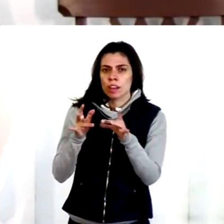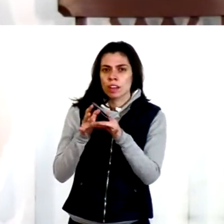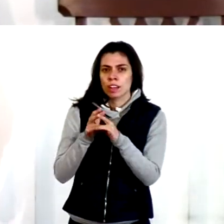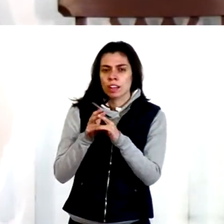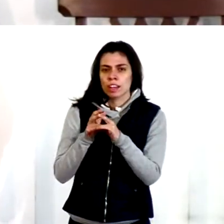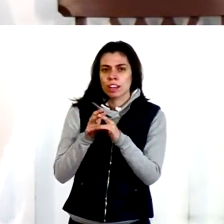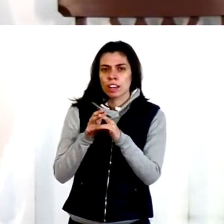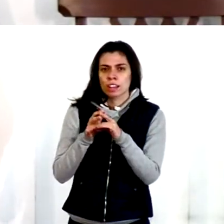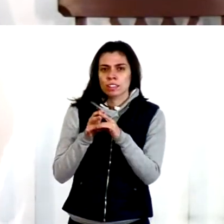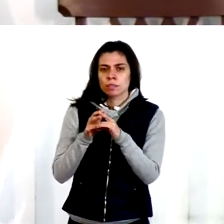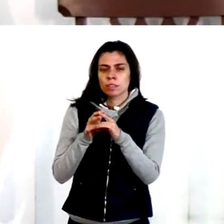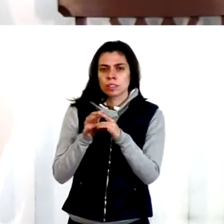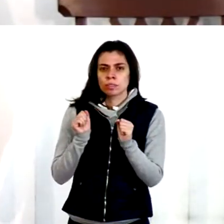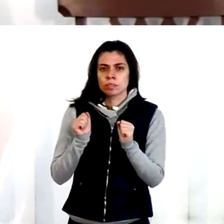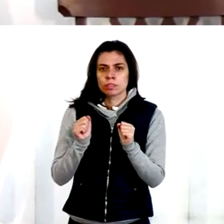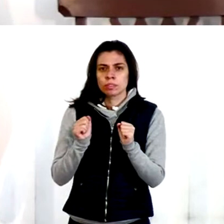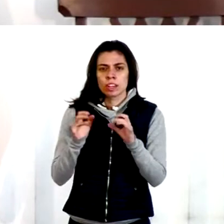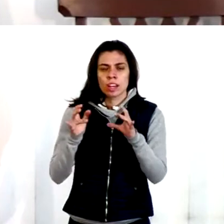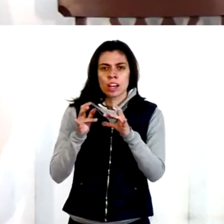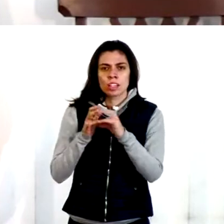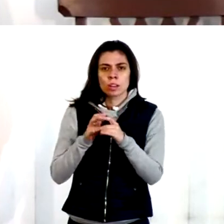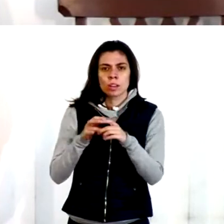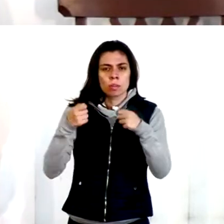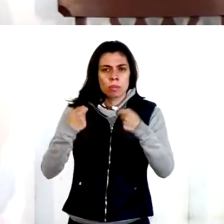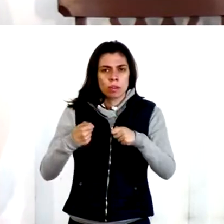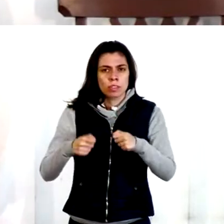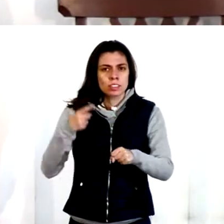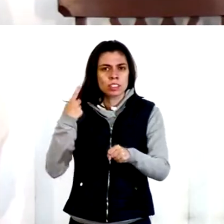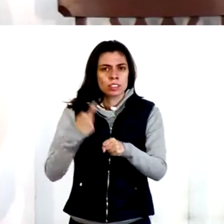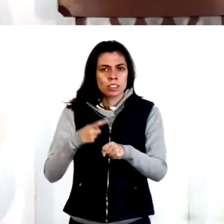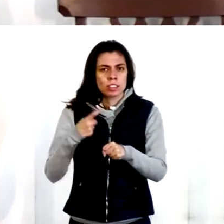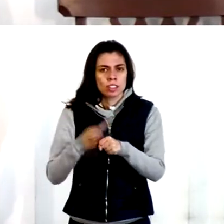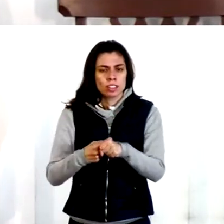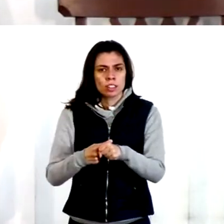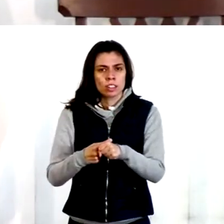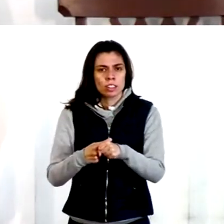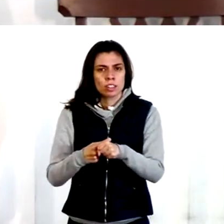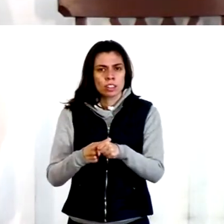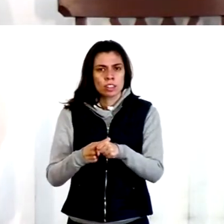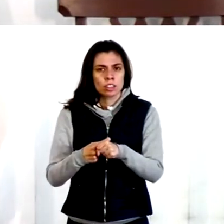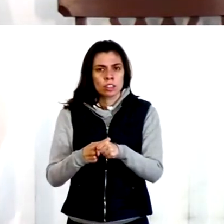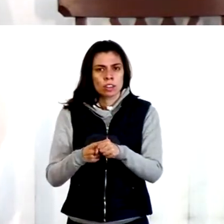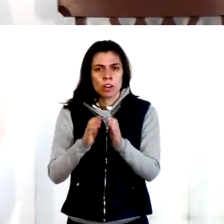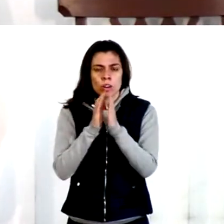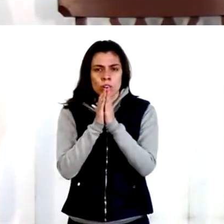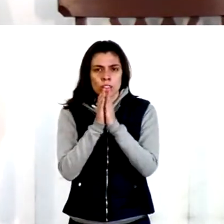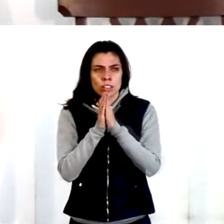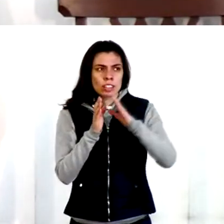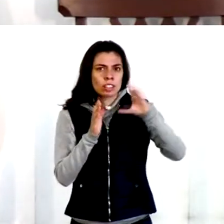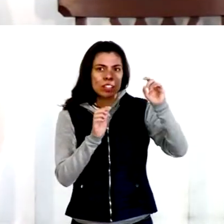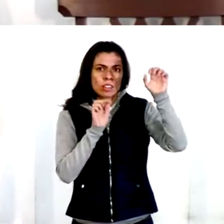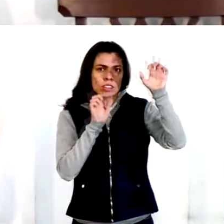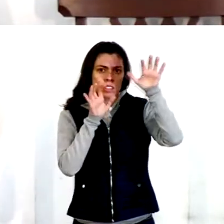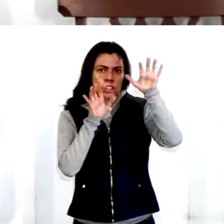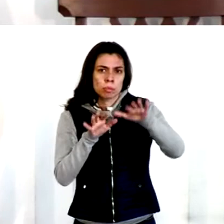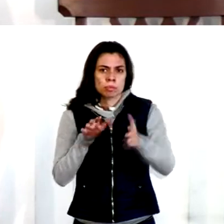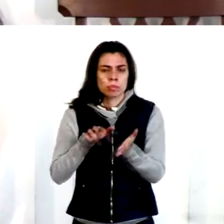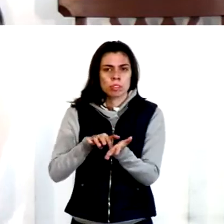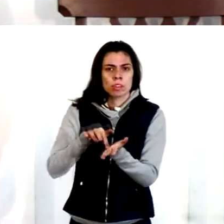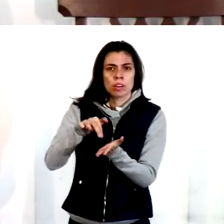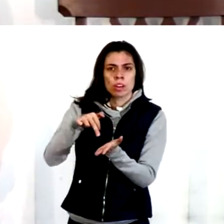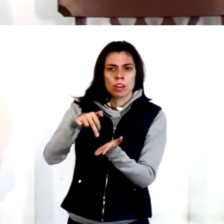no Senhor. São irmãos que deram o passo para o casamento debaixo de oração. O seu